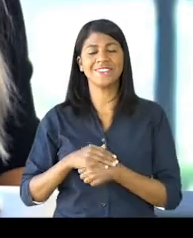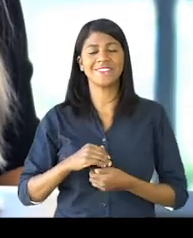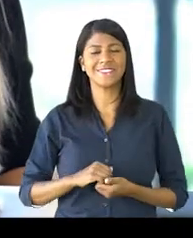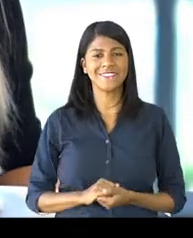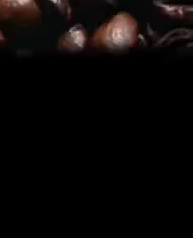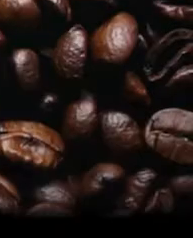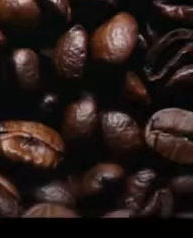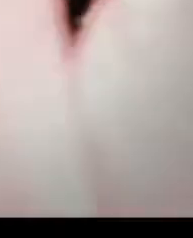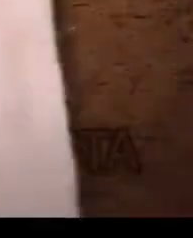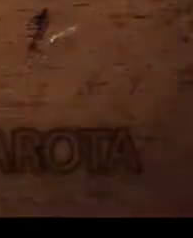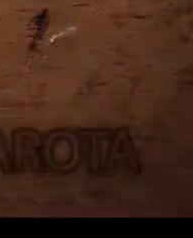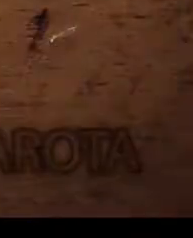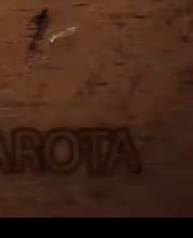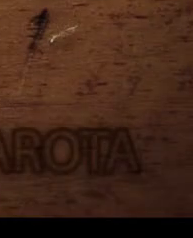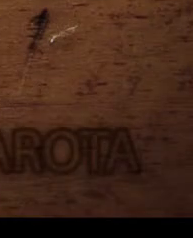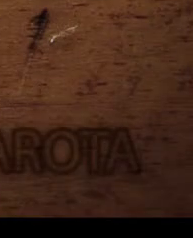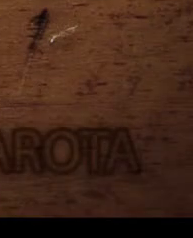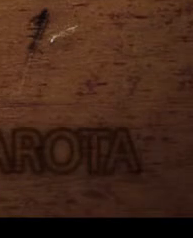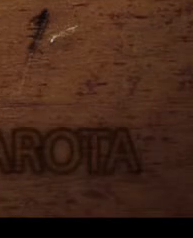camarão.